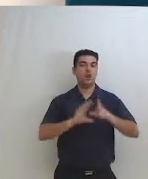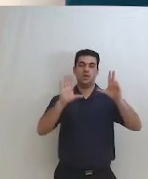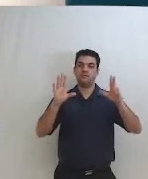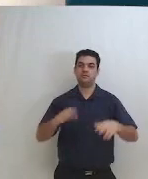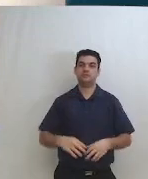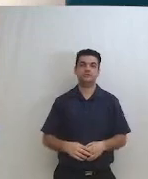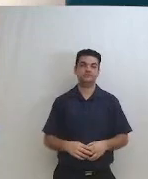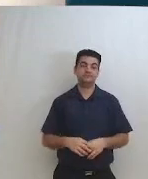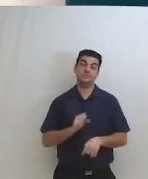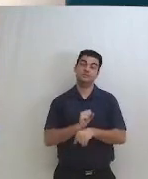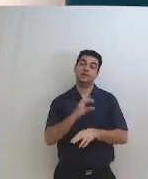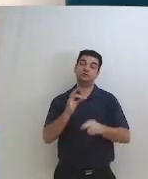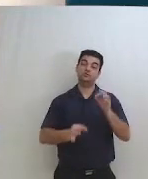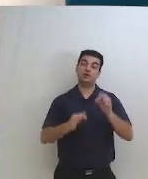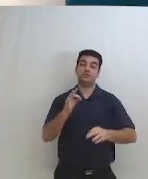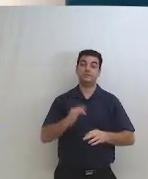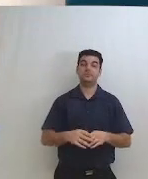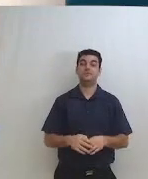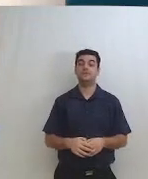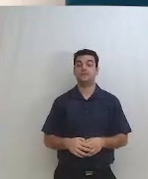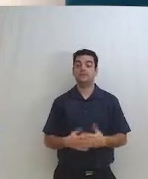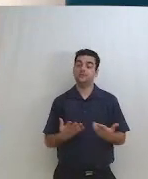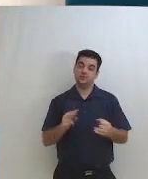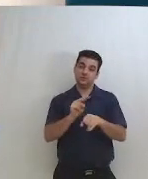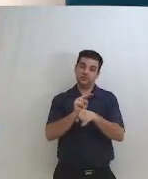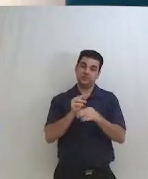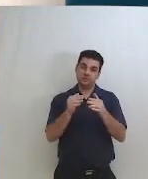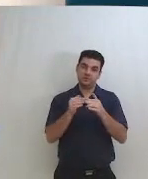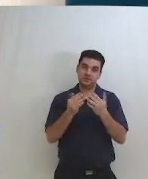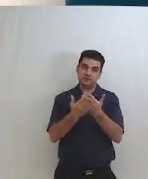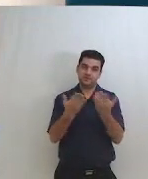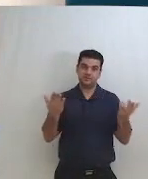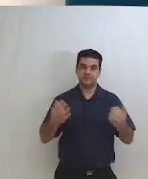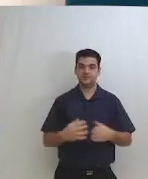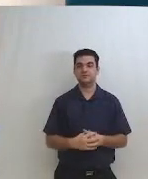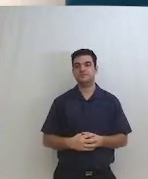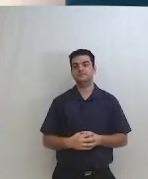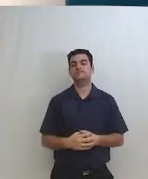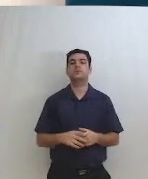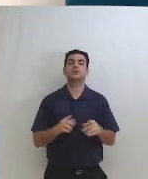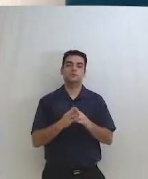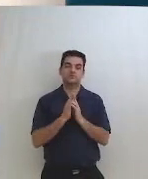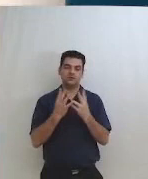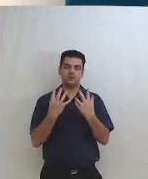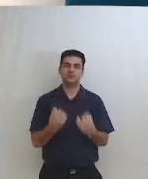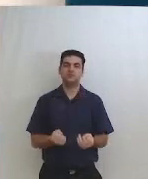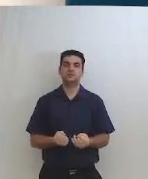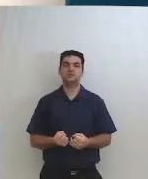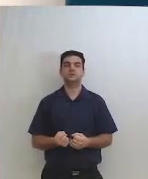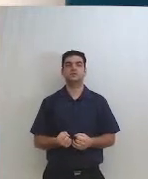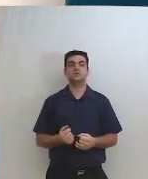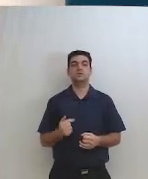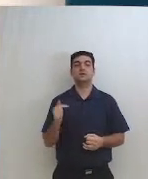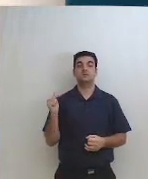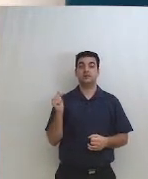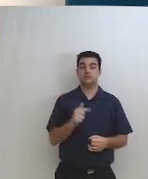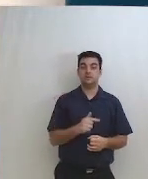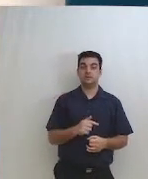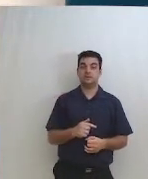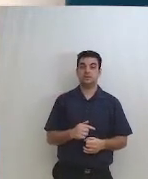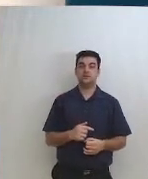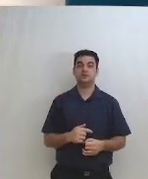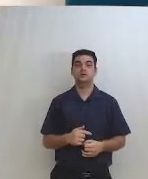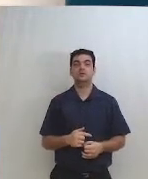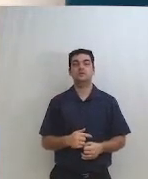a defesa nesse sentido. Que seja concedida a presente ordem para que seja declarada